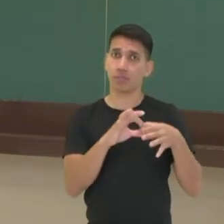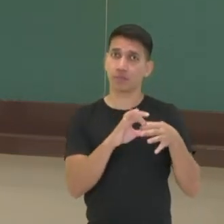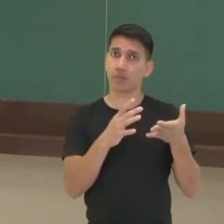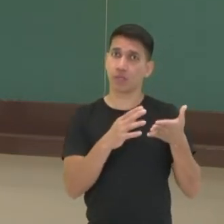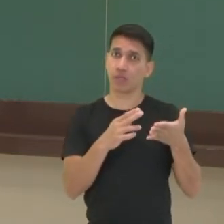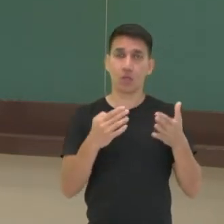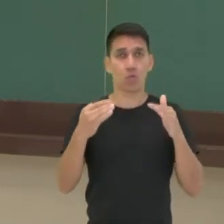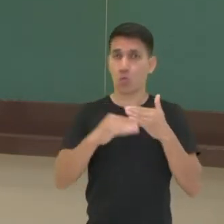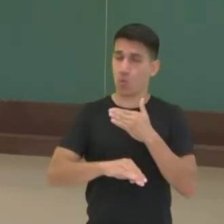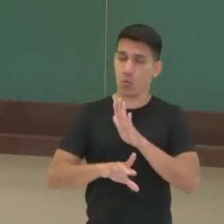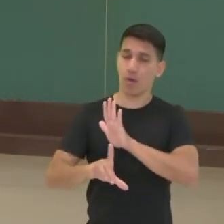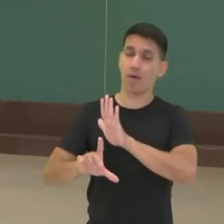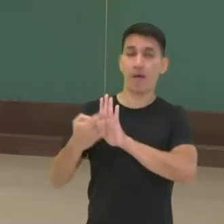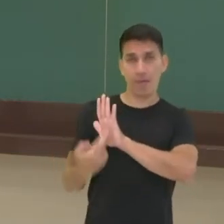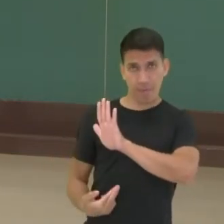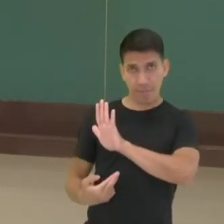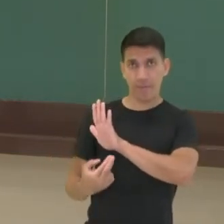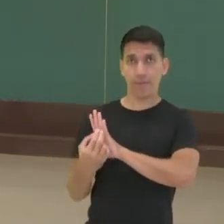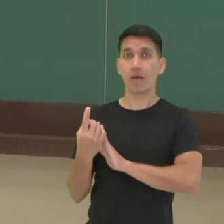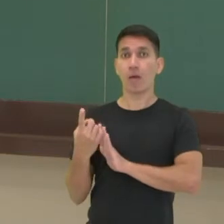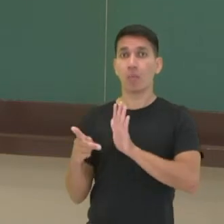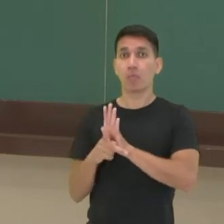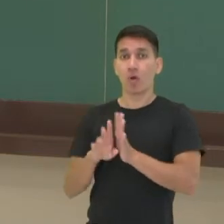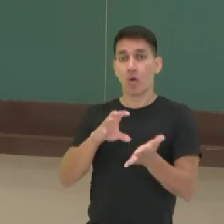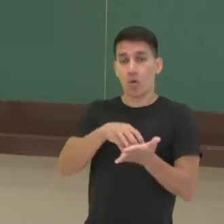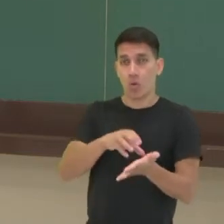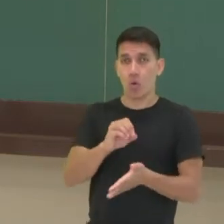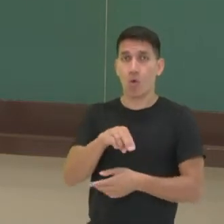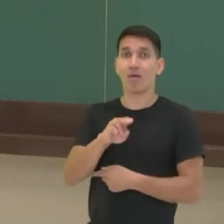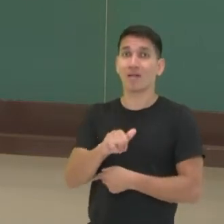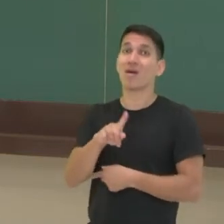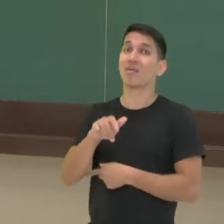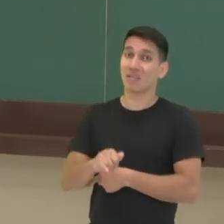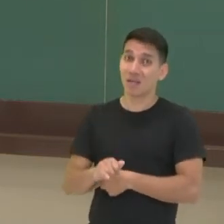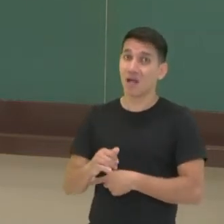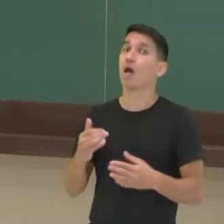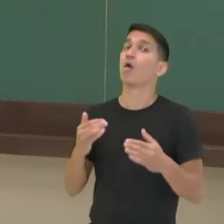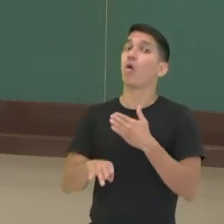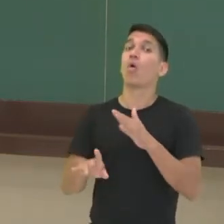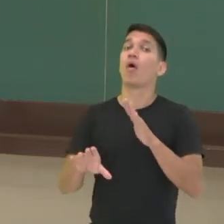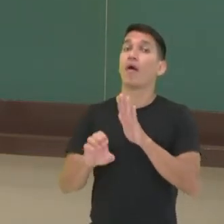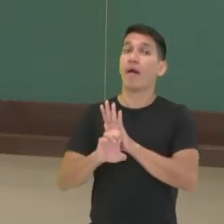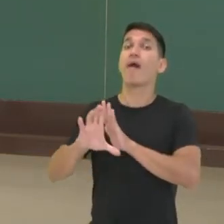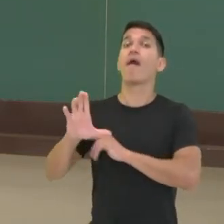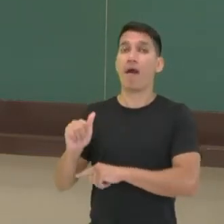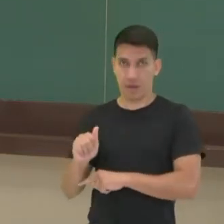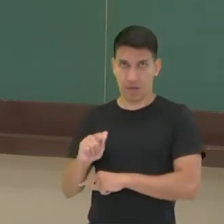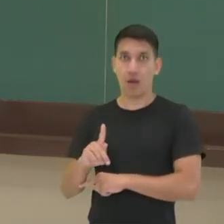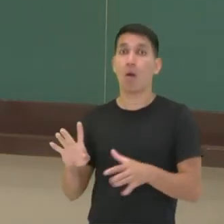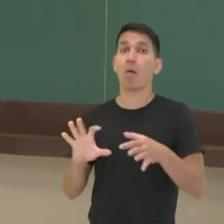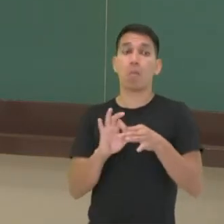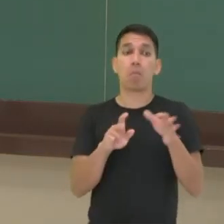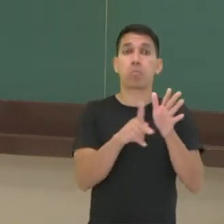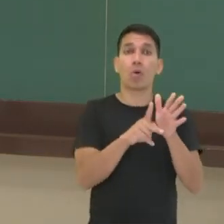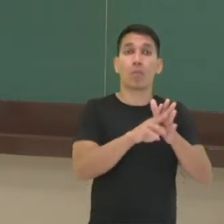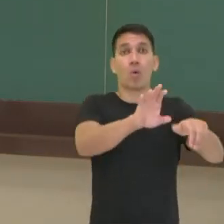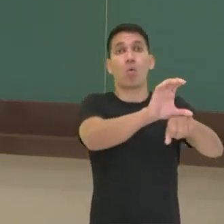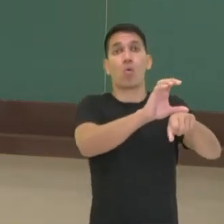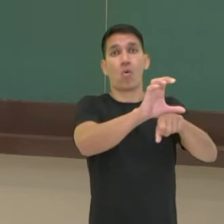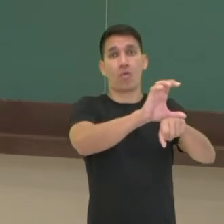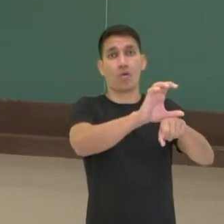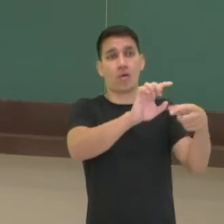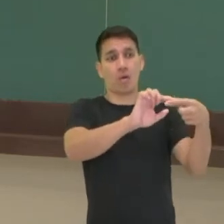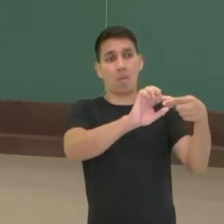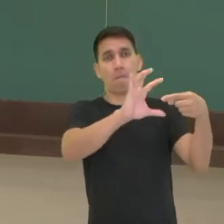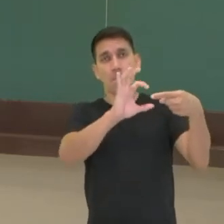do CONANDA, que segue o Estatuto da Criança e Adolescente, que por sua vez vem da Constituição Federal. Então